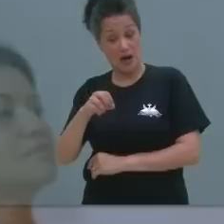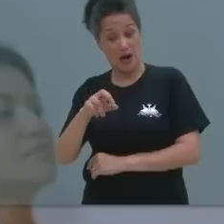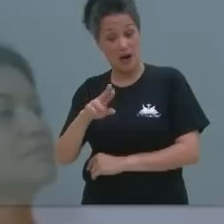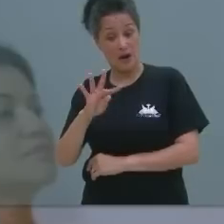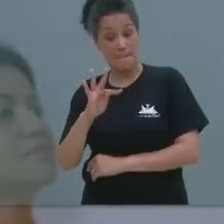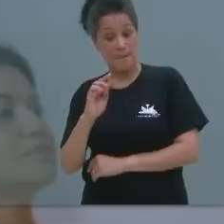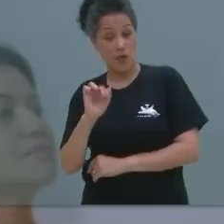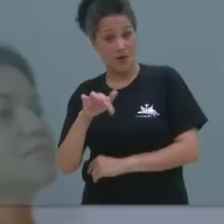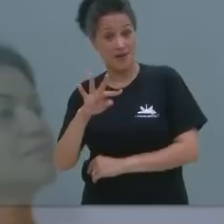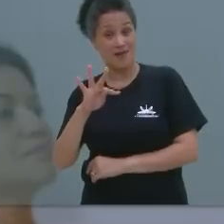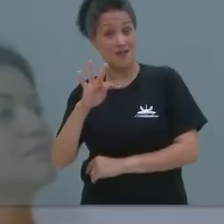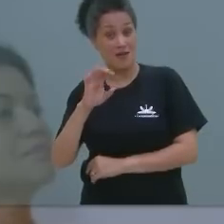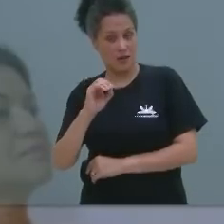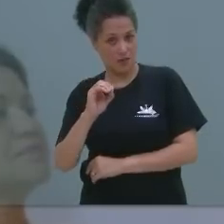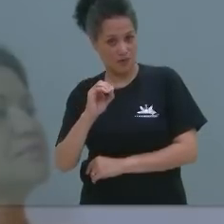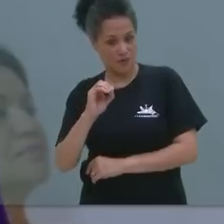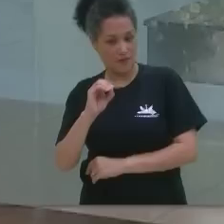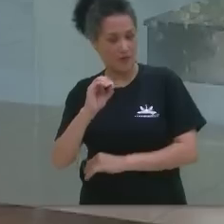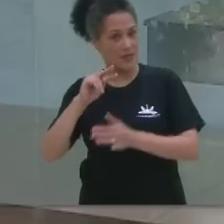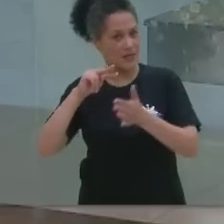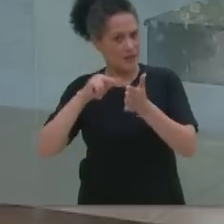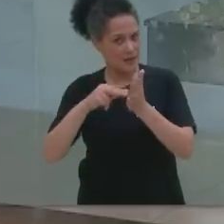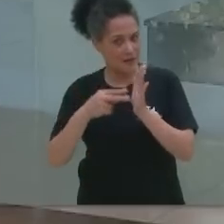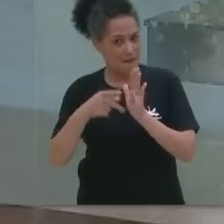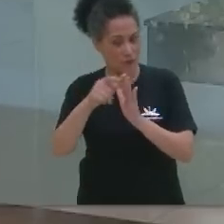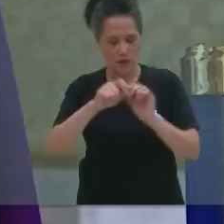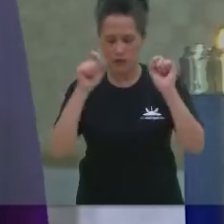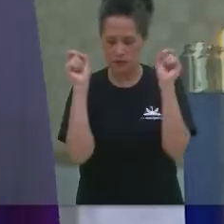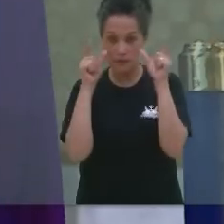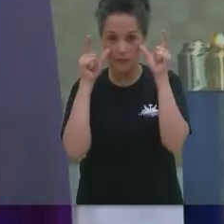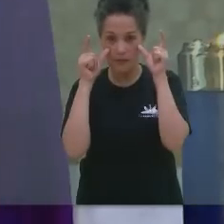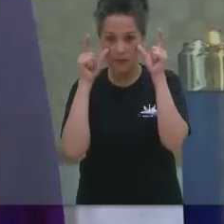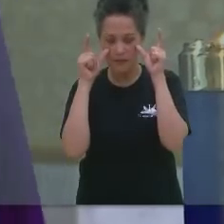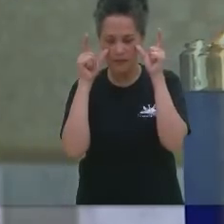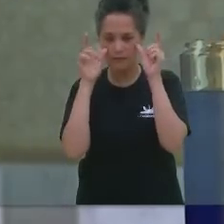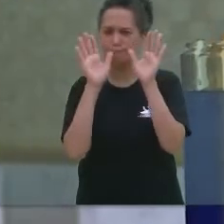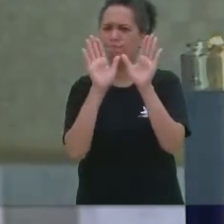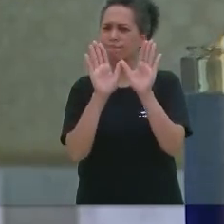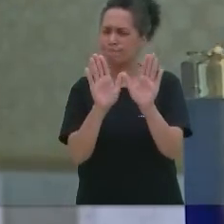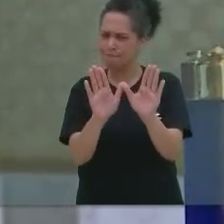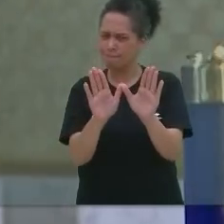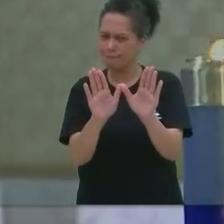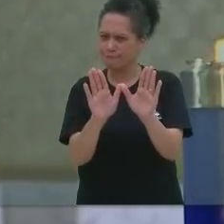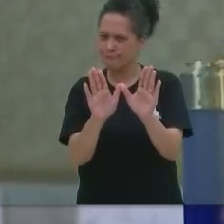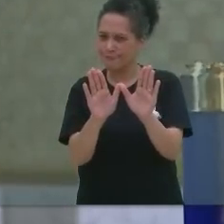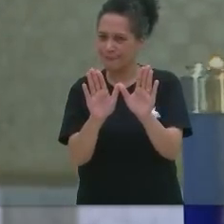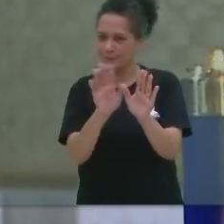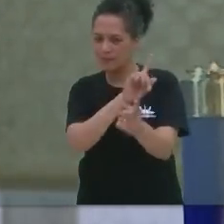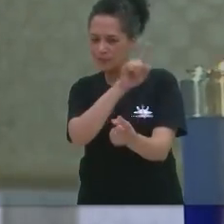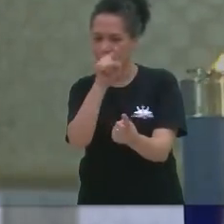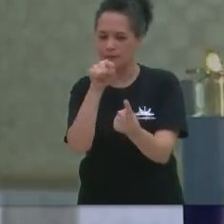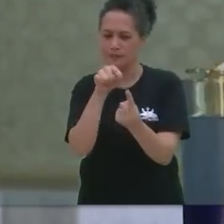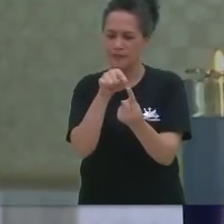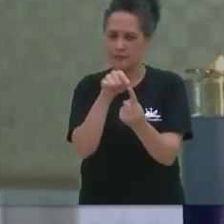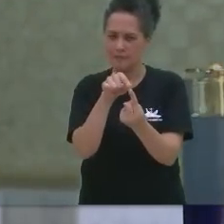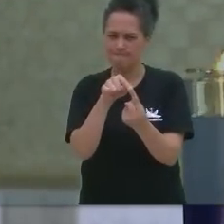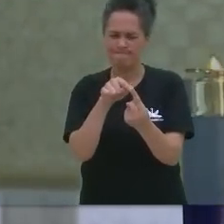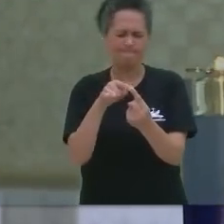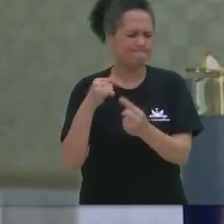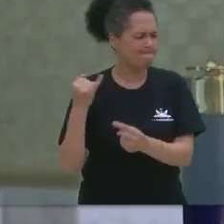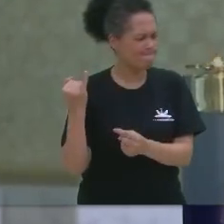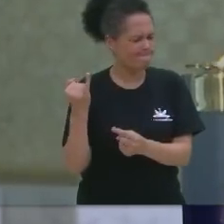ficai atentos. Então a mensagem central do Evangelho é, ficai